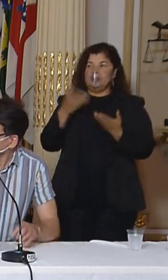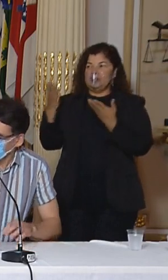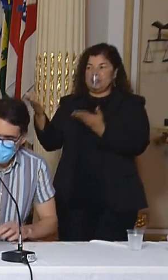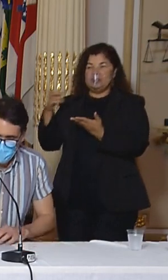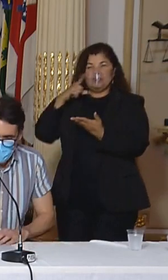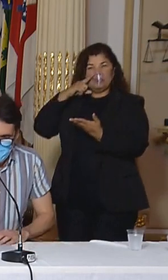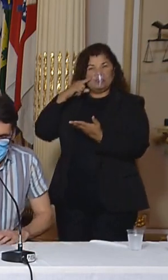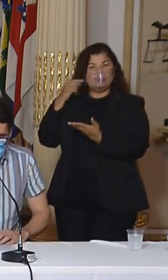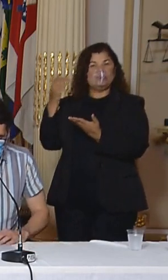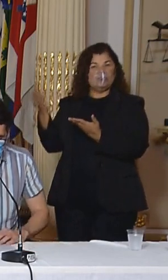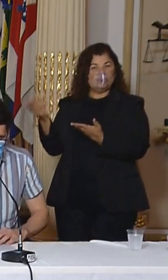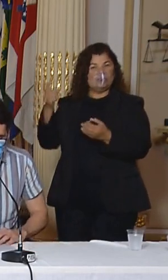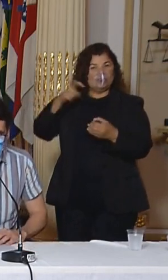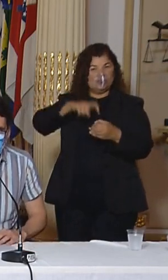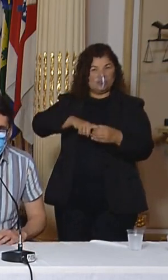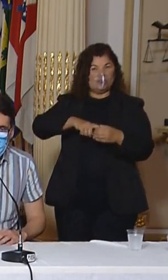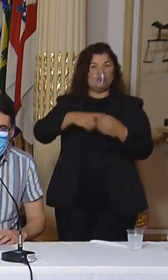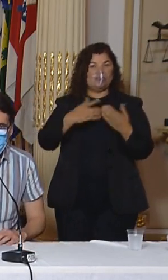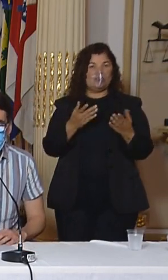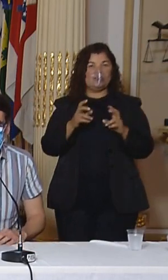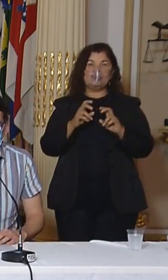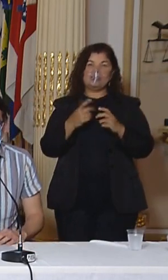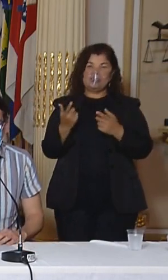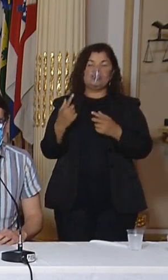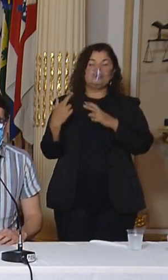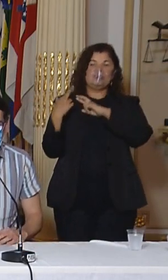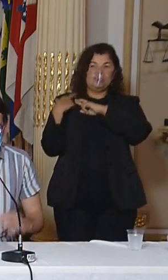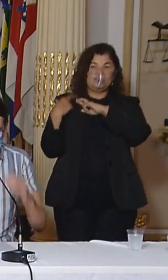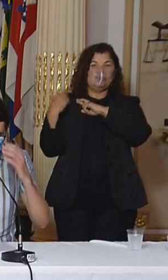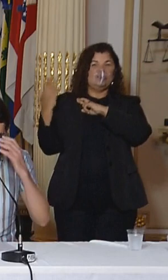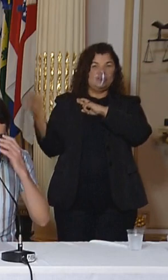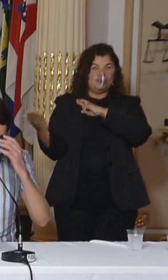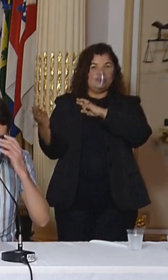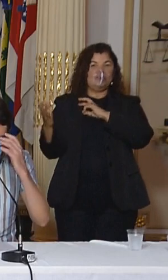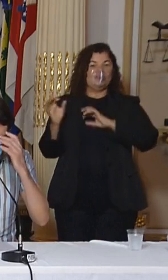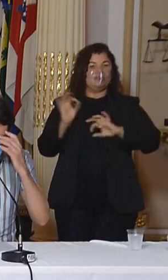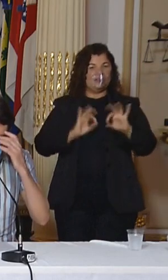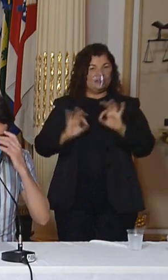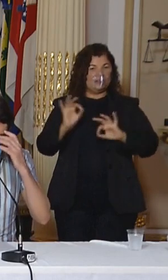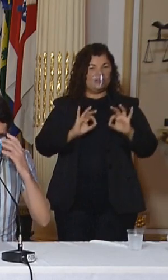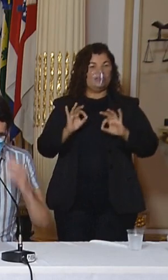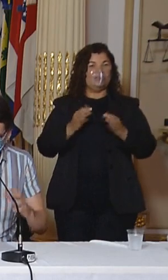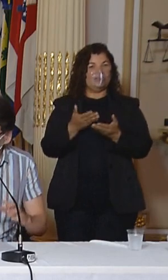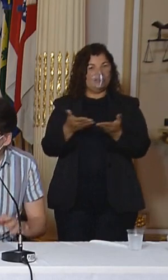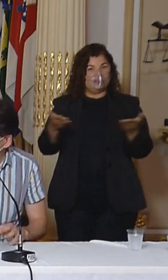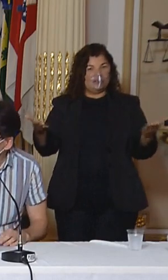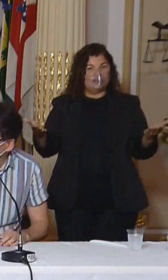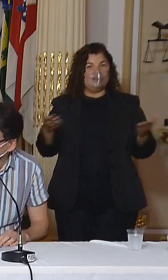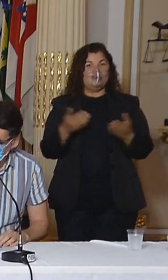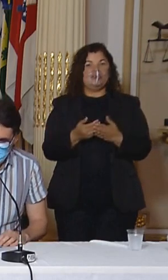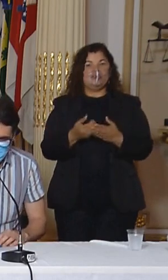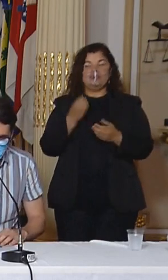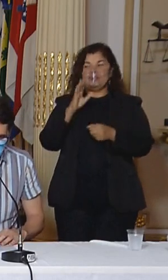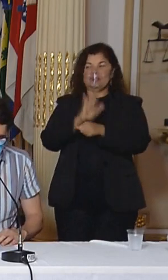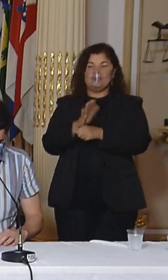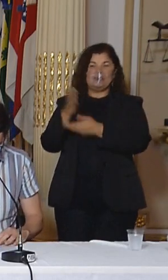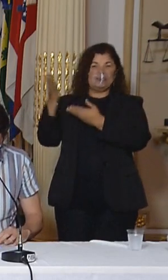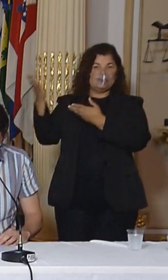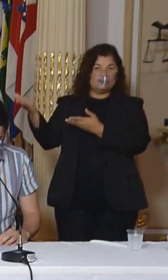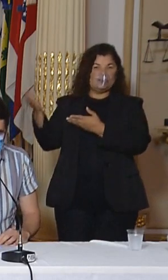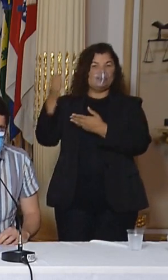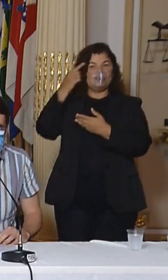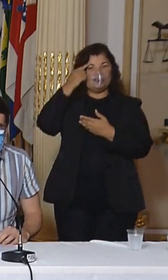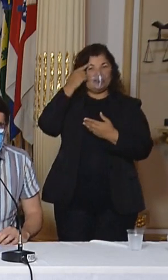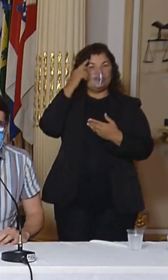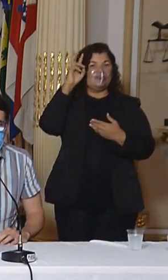André, a esse comando tão importante, né? Estávamos sentindo sua falta. Boa tarde, doutor Jailson,